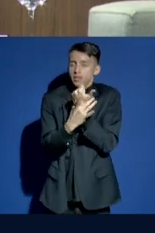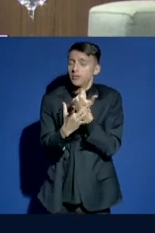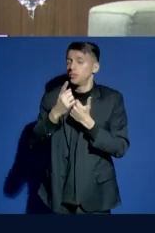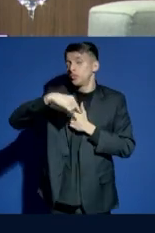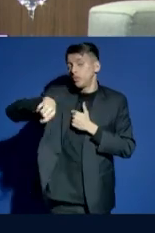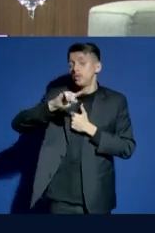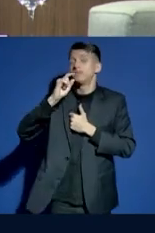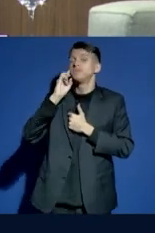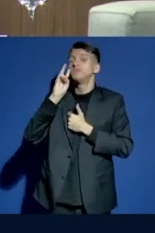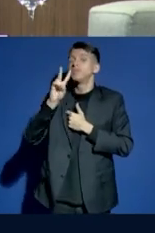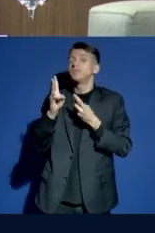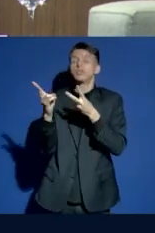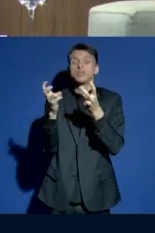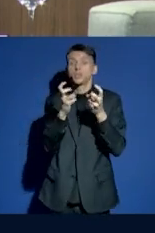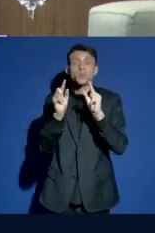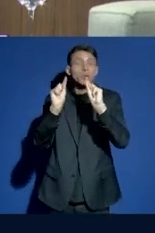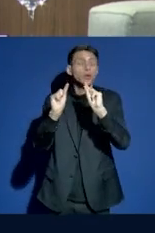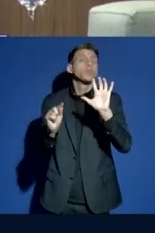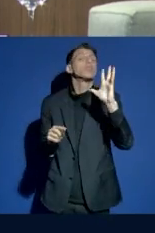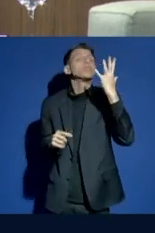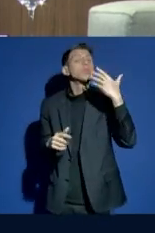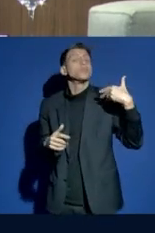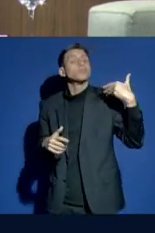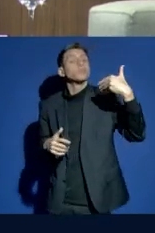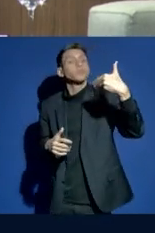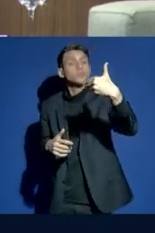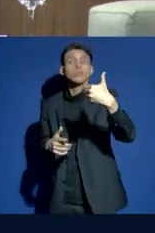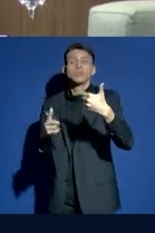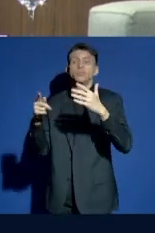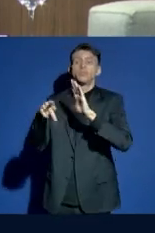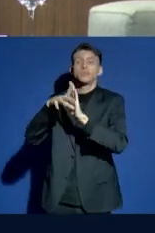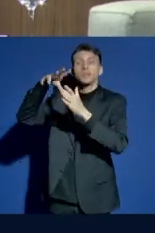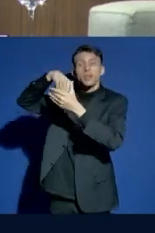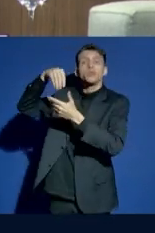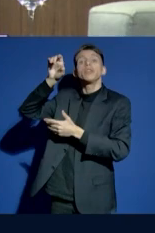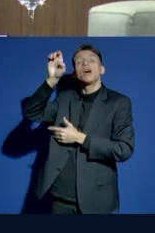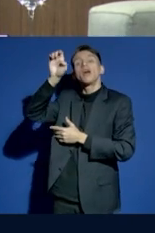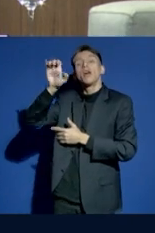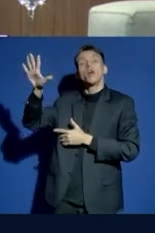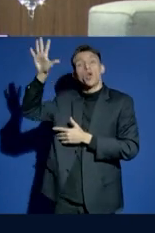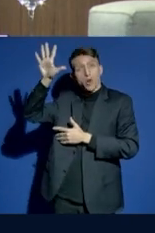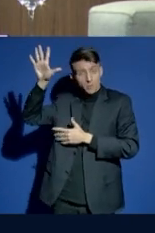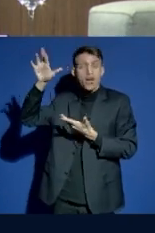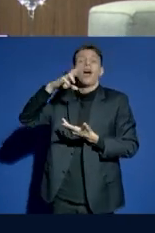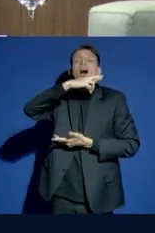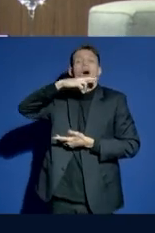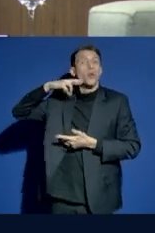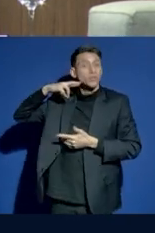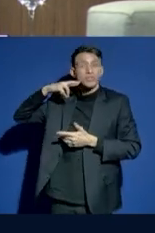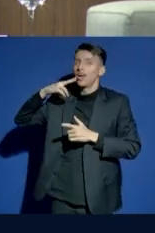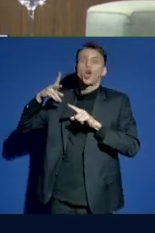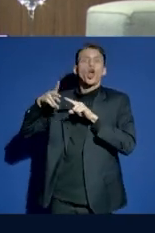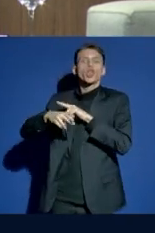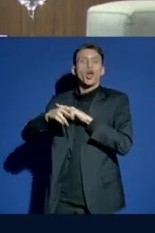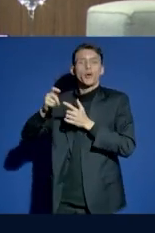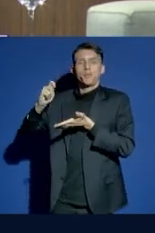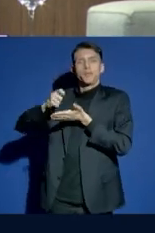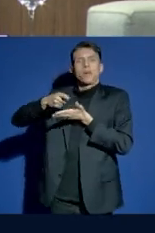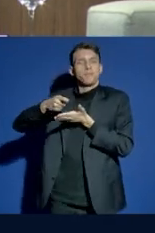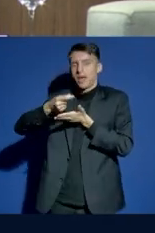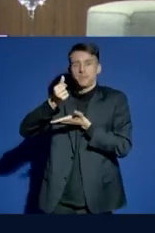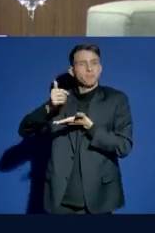a gente pode ver o que que aconteceu ali no núcleo da Europa quando a Rússia cortou o gás